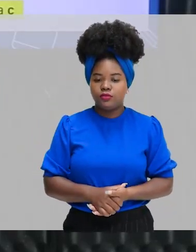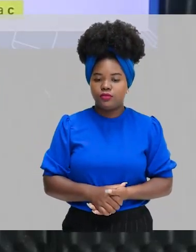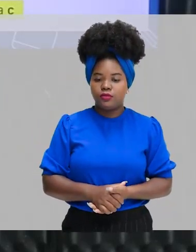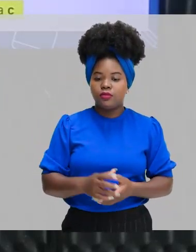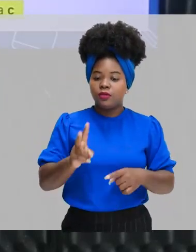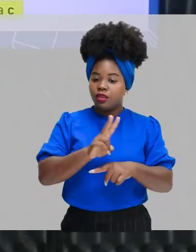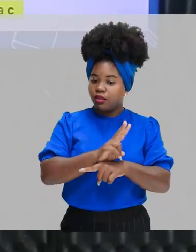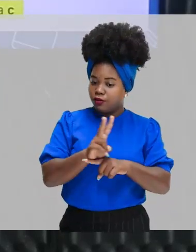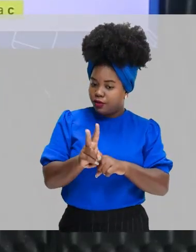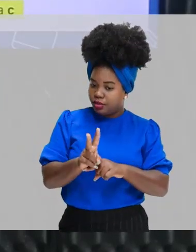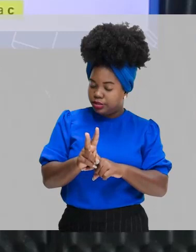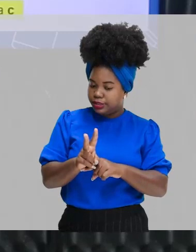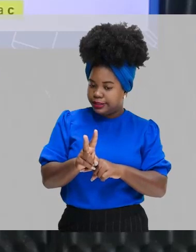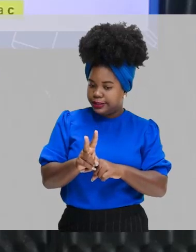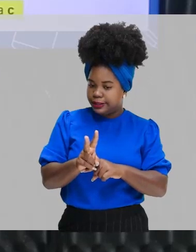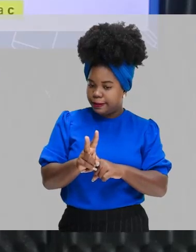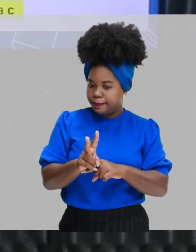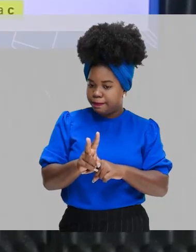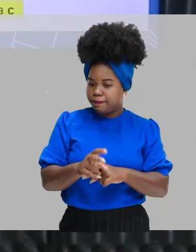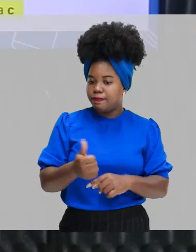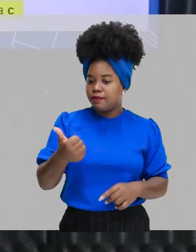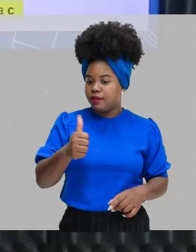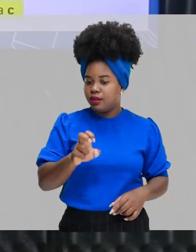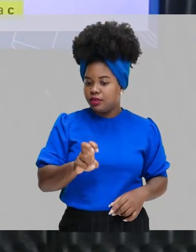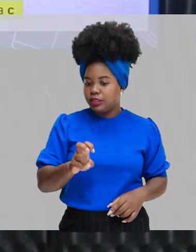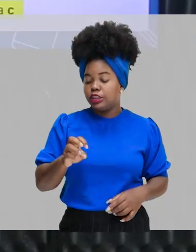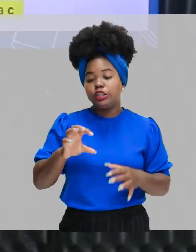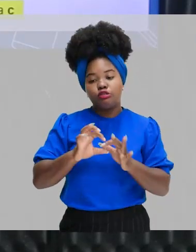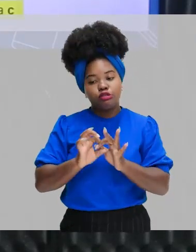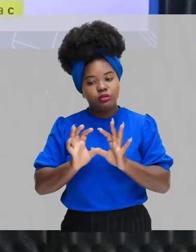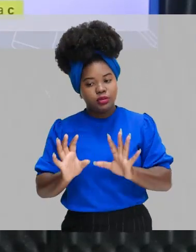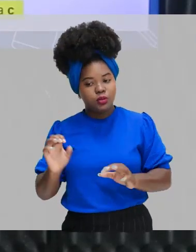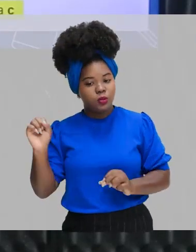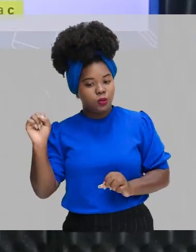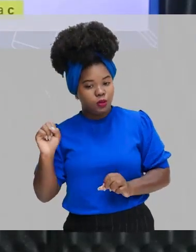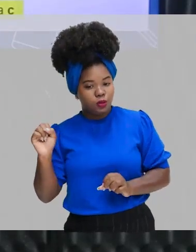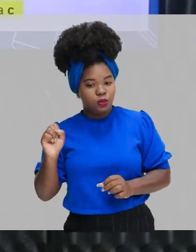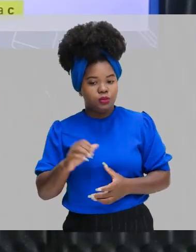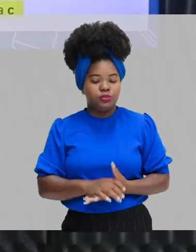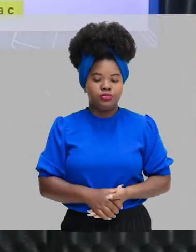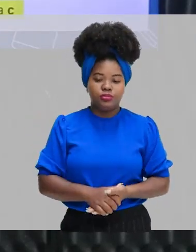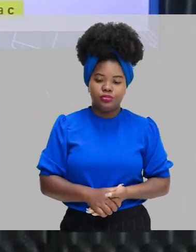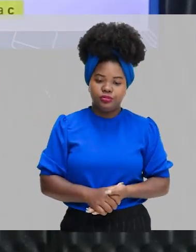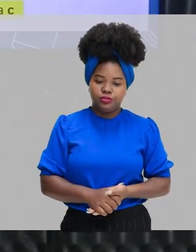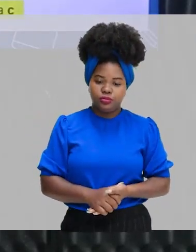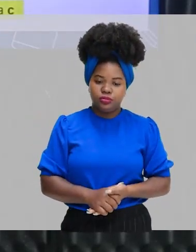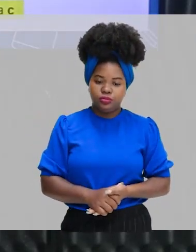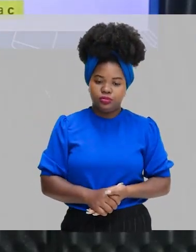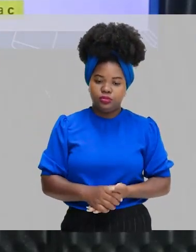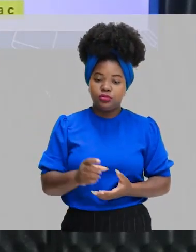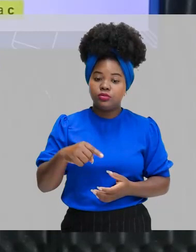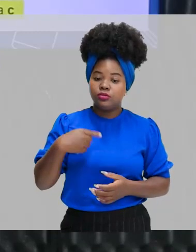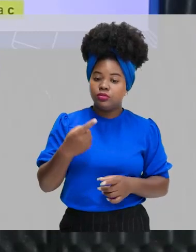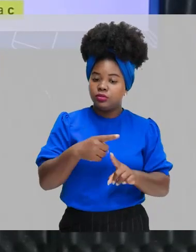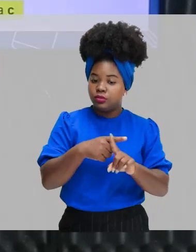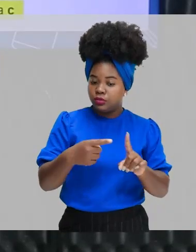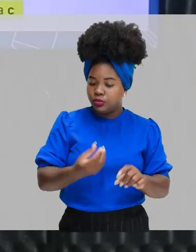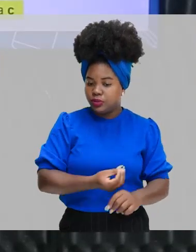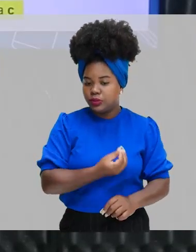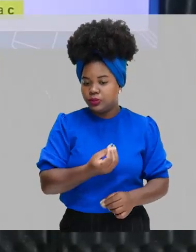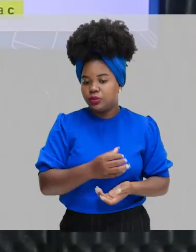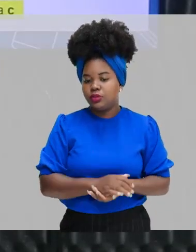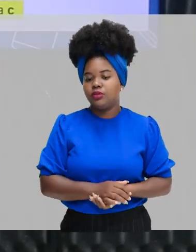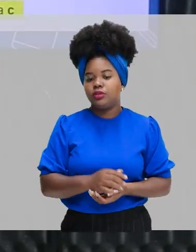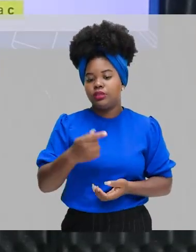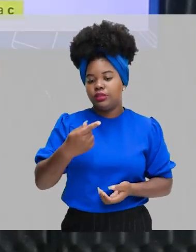a velocidade de decaimento do ser vivo Inicial é de 15 emissões certo 15 emissões por segundo após uma meia